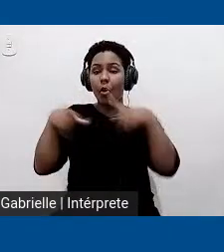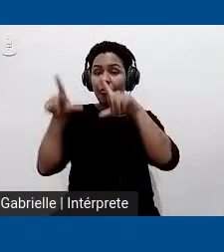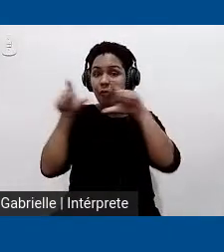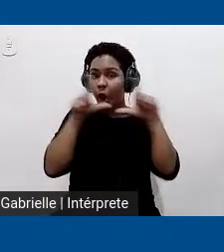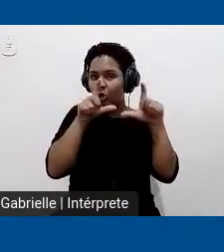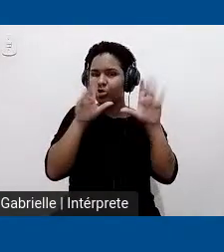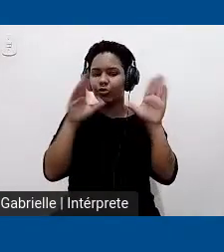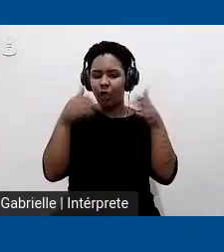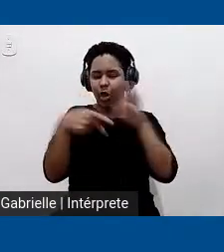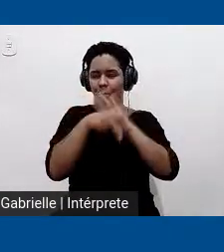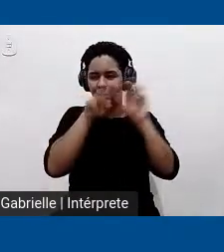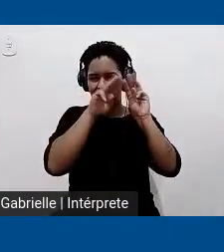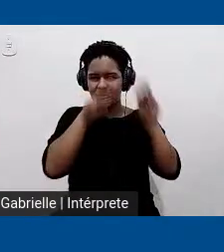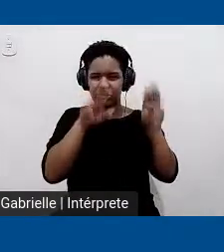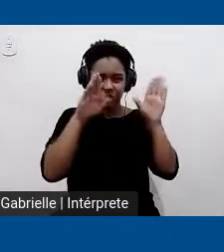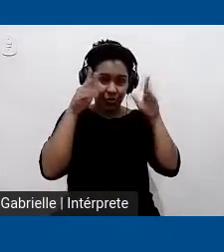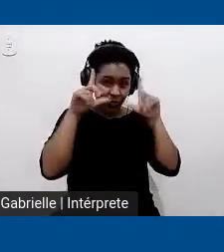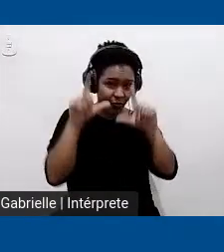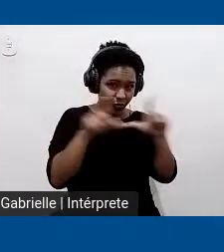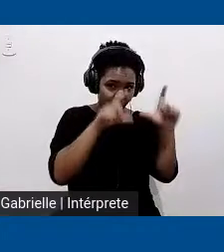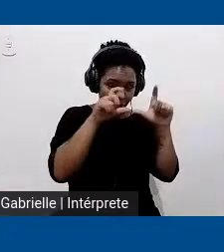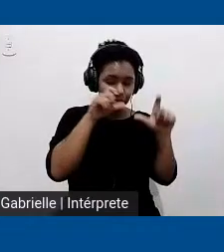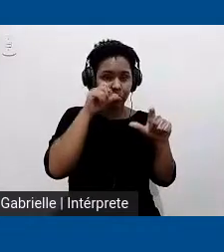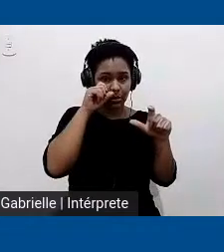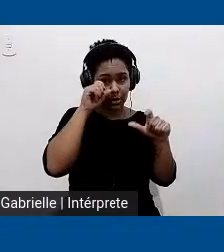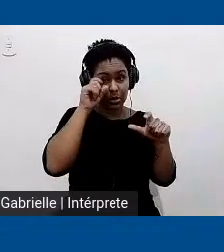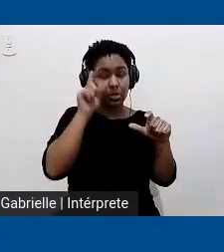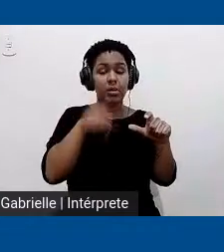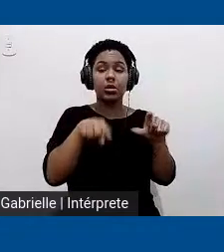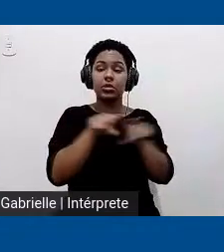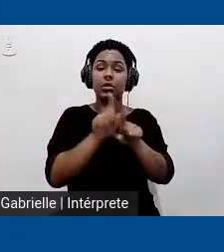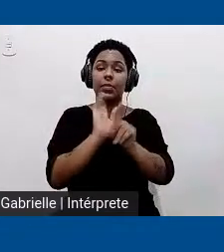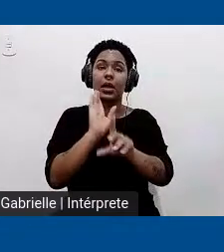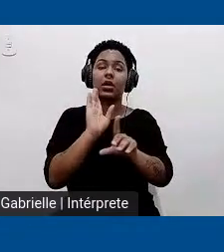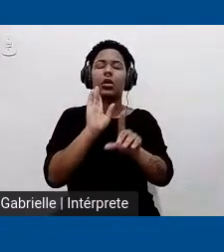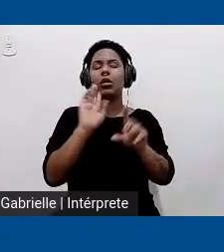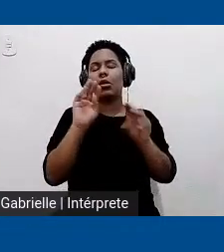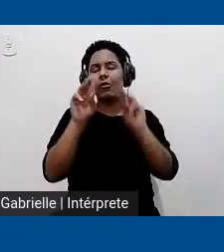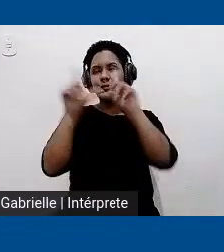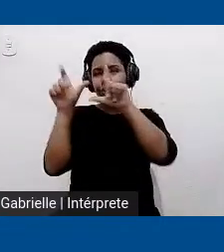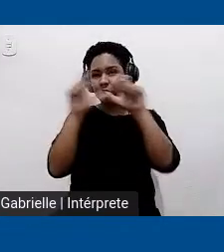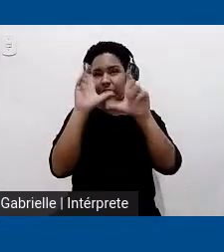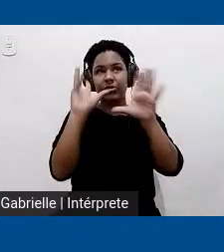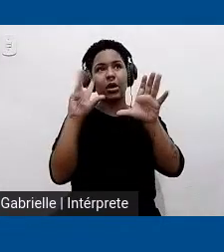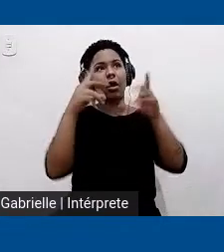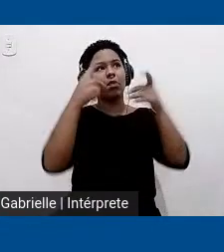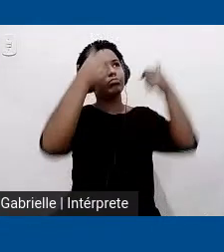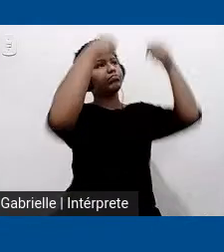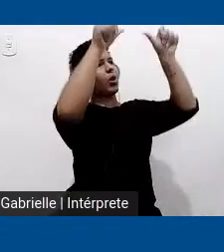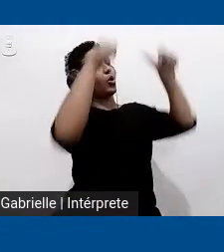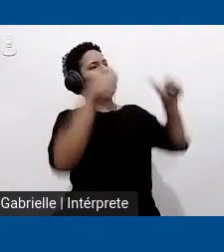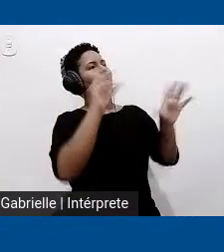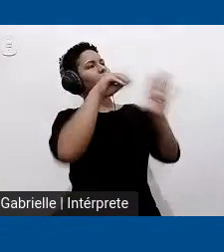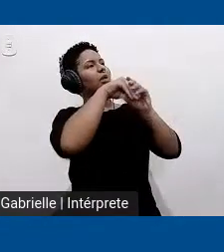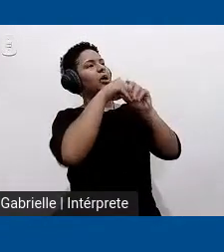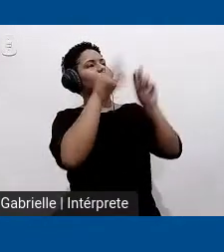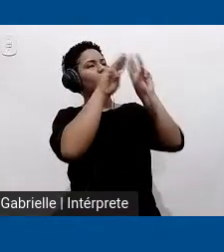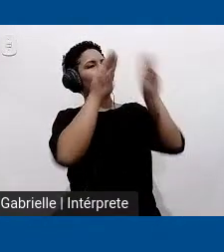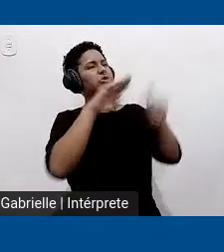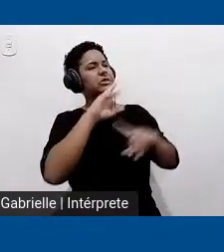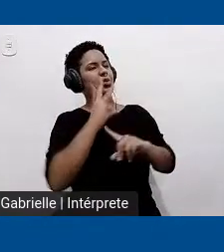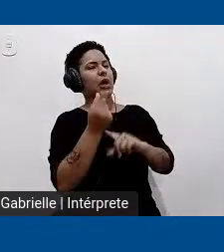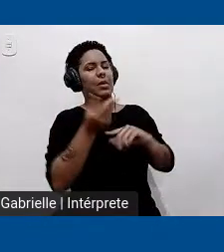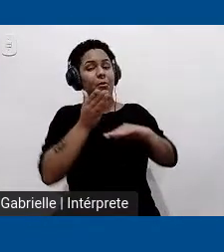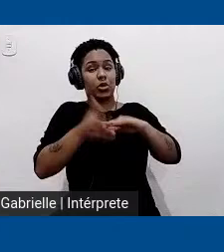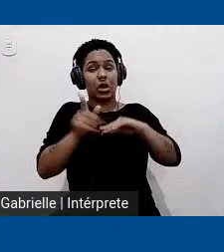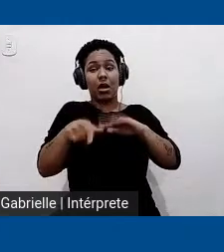da inserção da fotografia nos museus de arte moderna é da década de 70. Então, a fotografia,